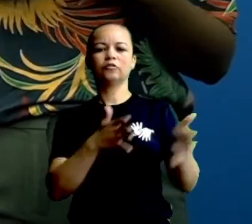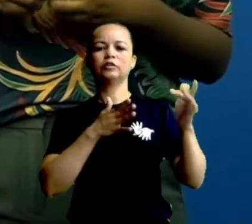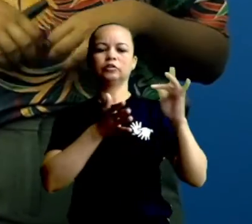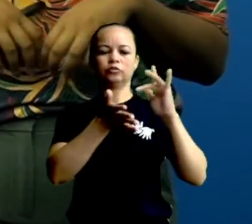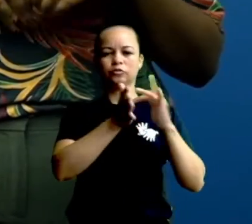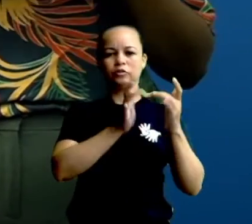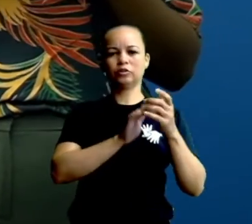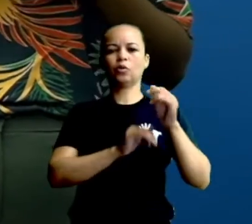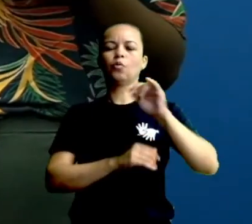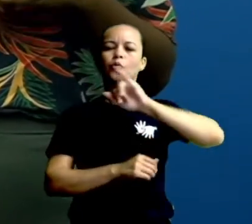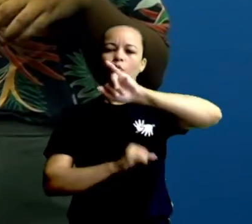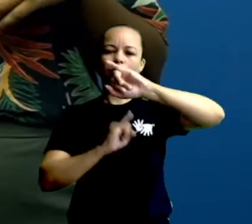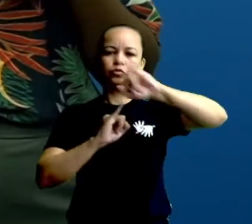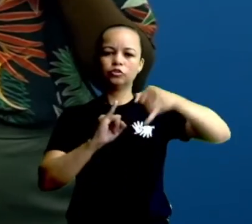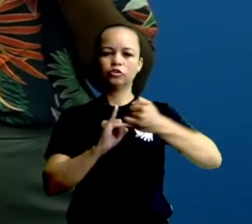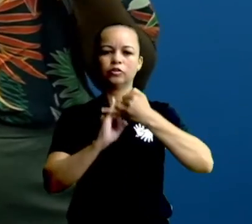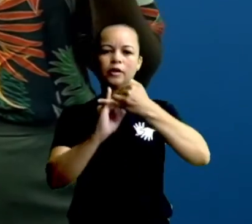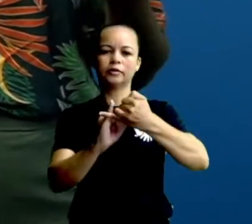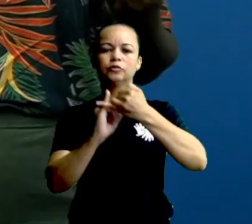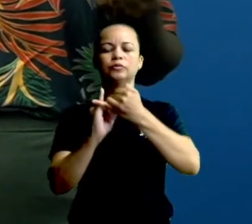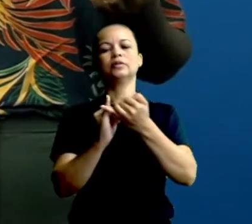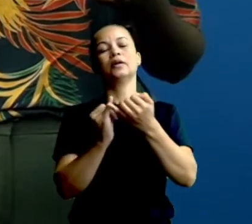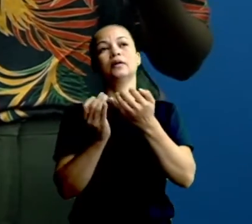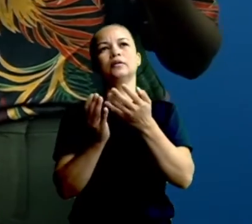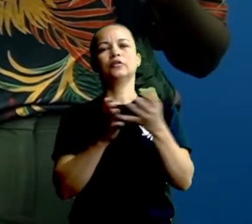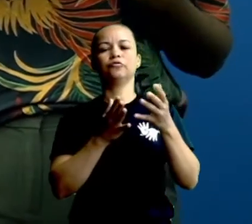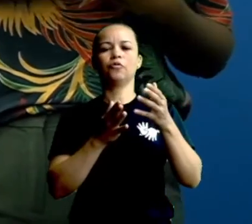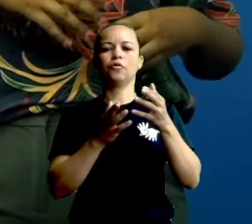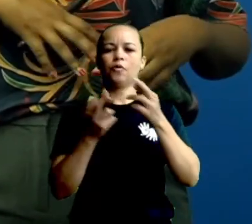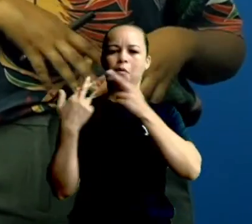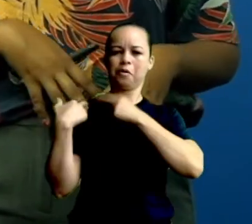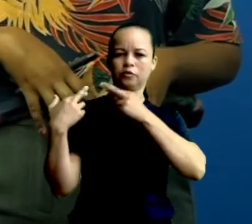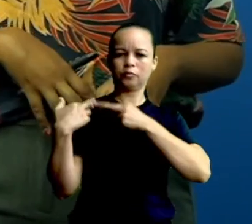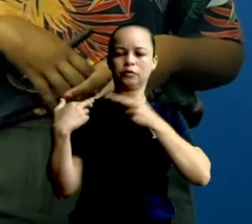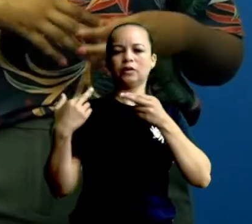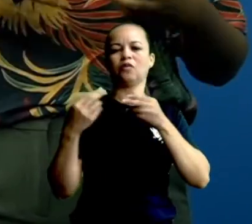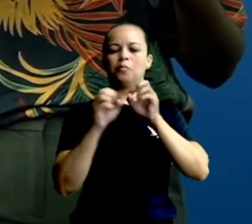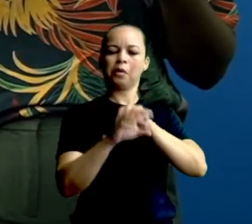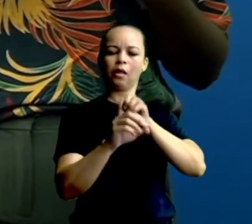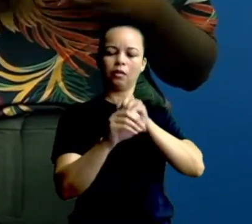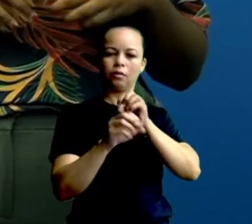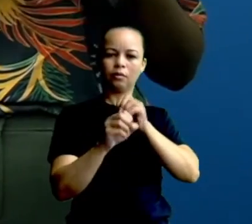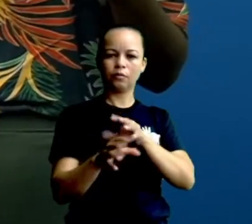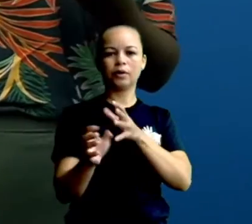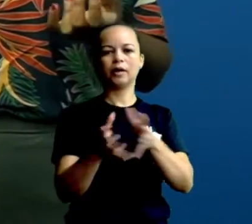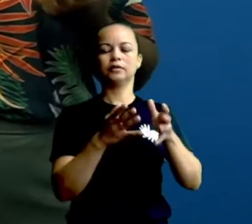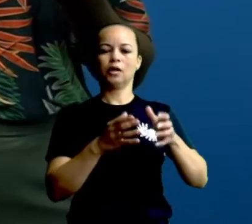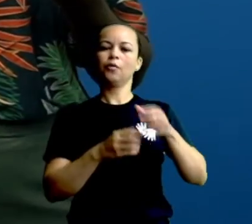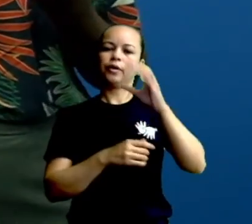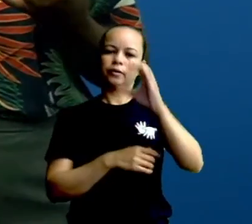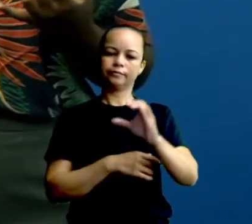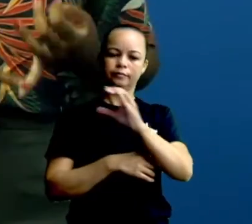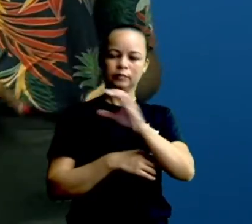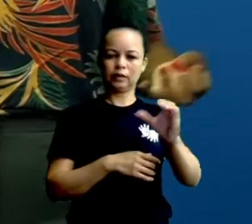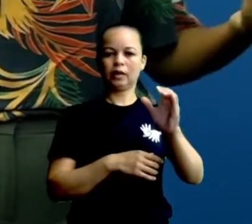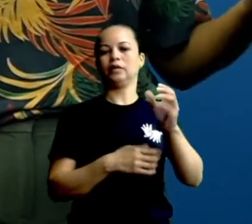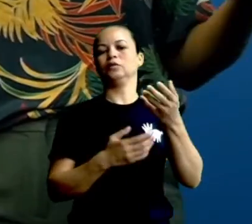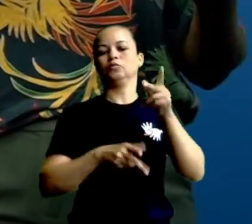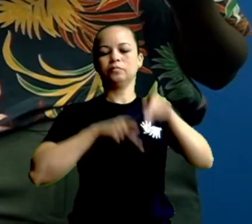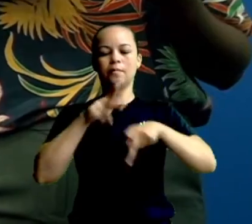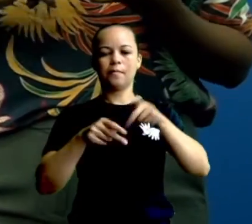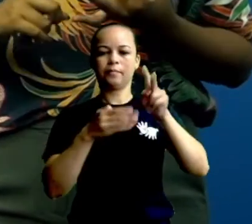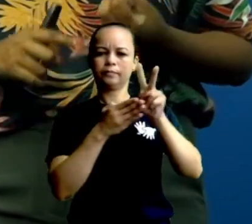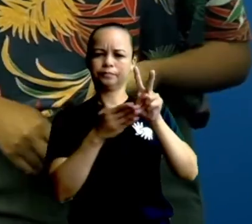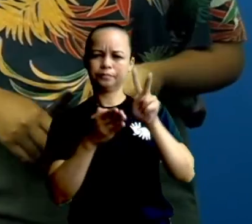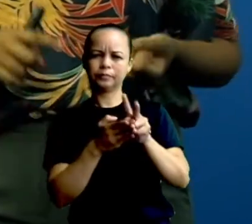Jesus, os jesuítas, que durante muito tempo foram responsáveis pela educação né, e a catequização dos povos